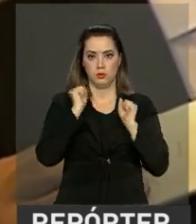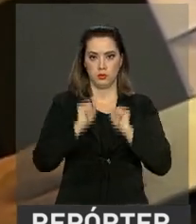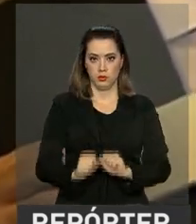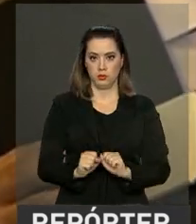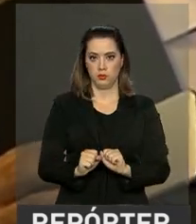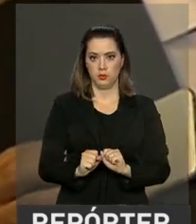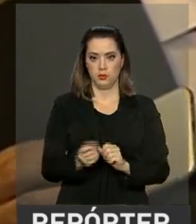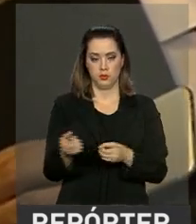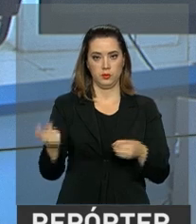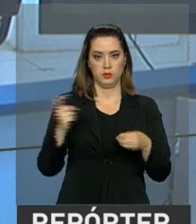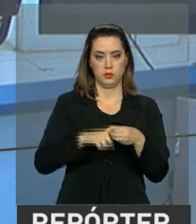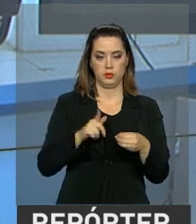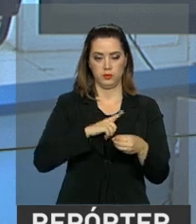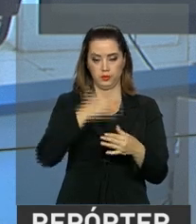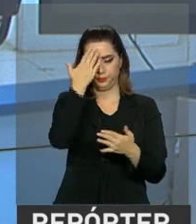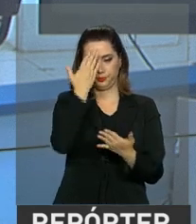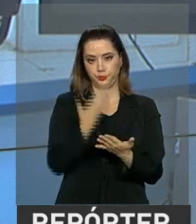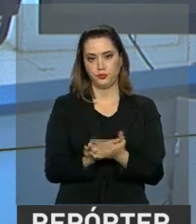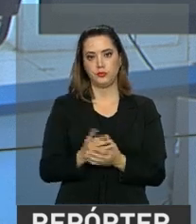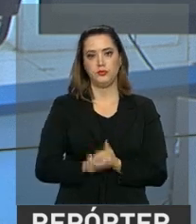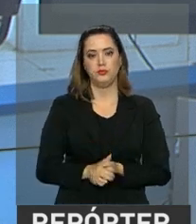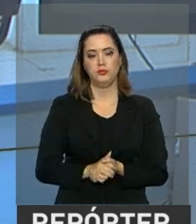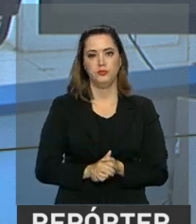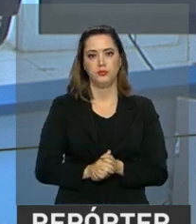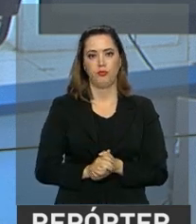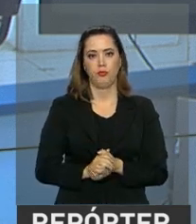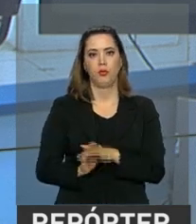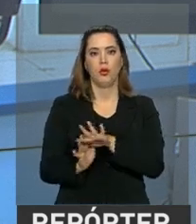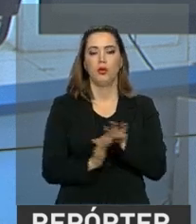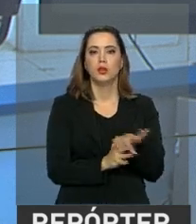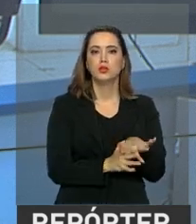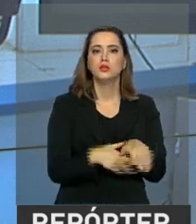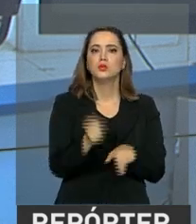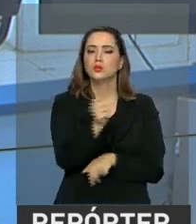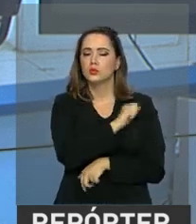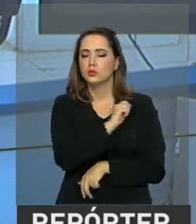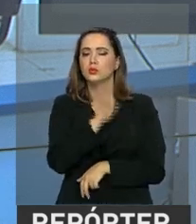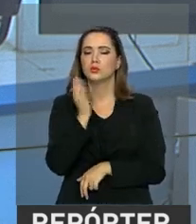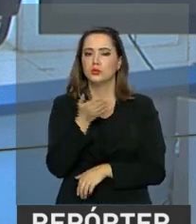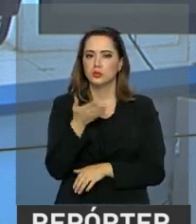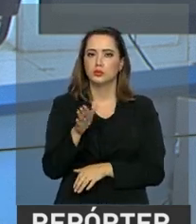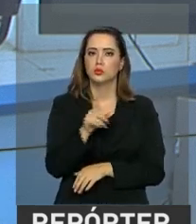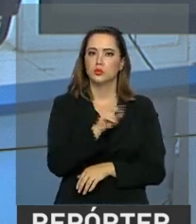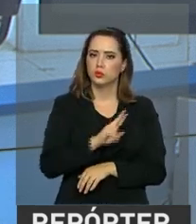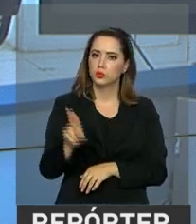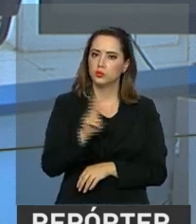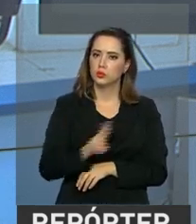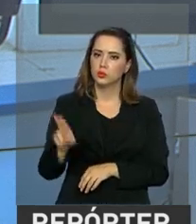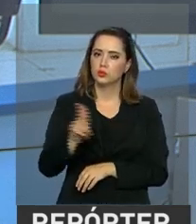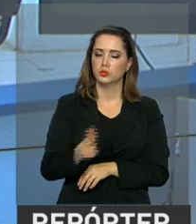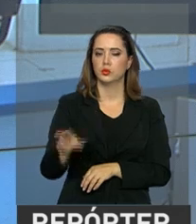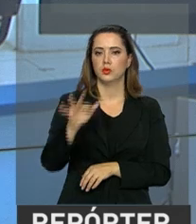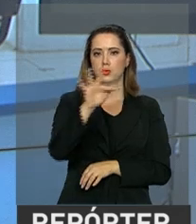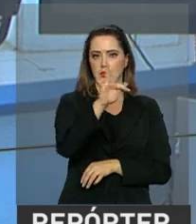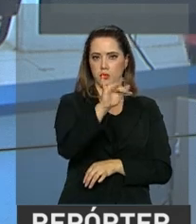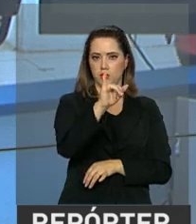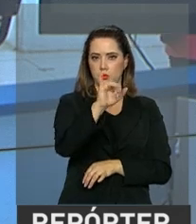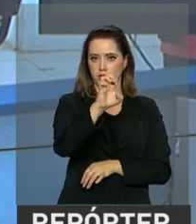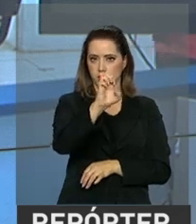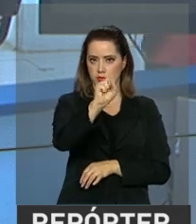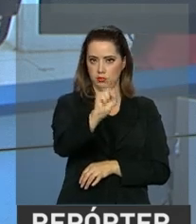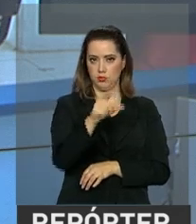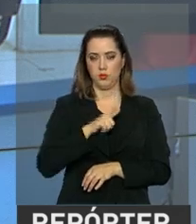ambiente de confiança. Os candidatos pré-selecionados no FIES têm de hoje até o dia 21 de julho para